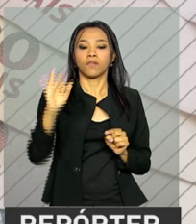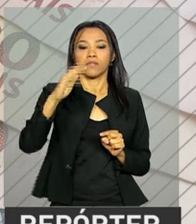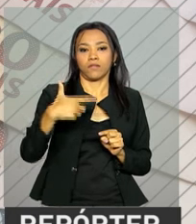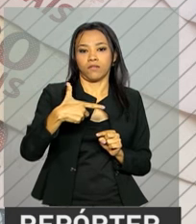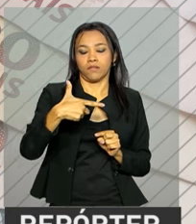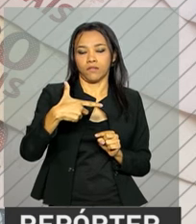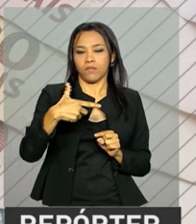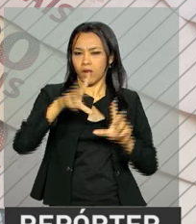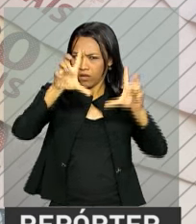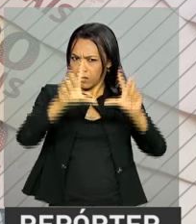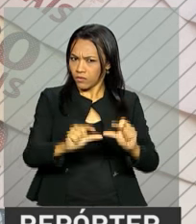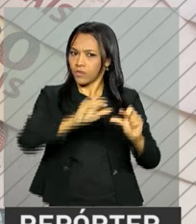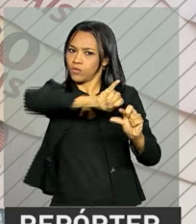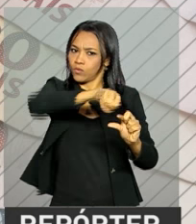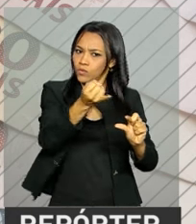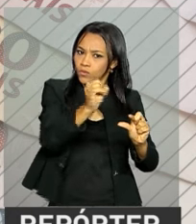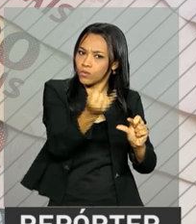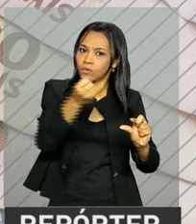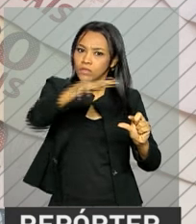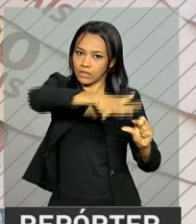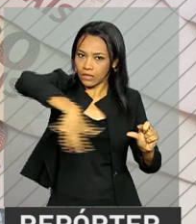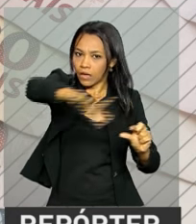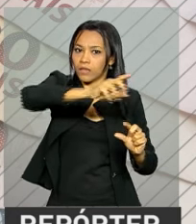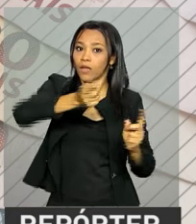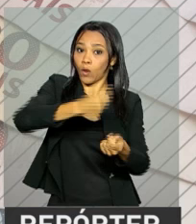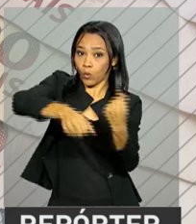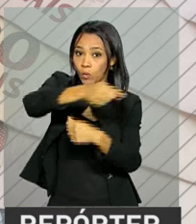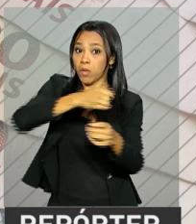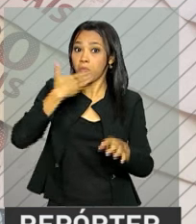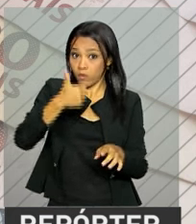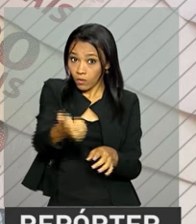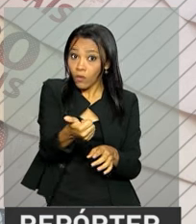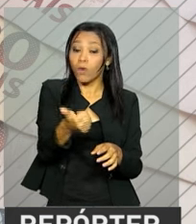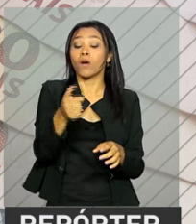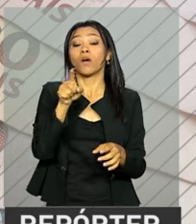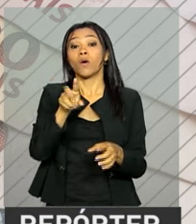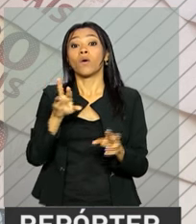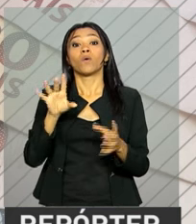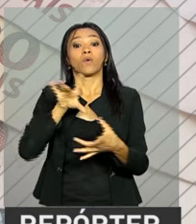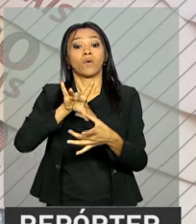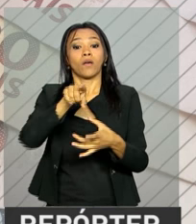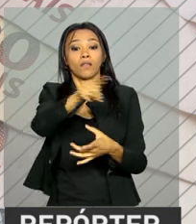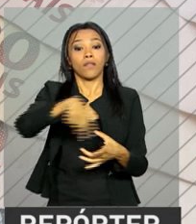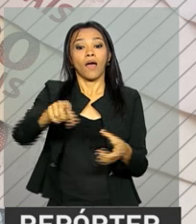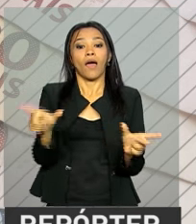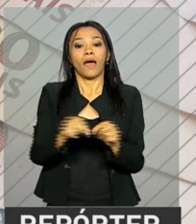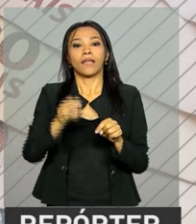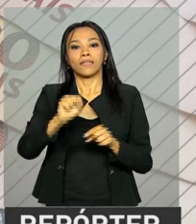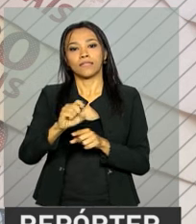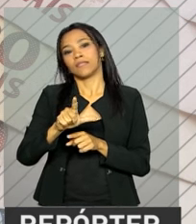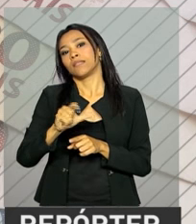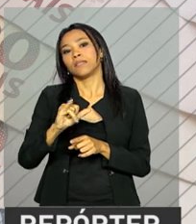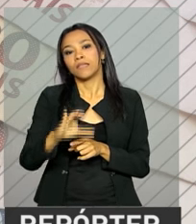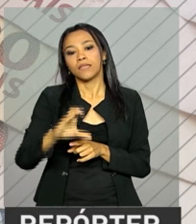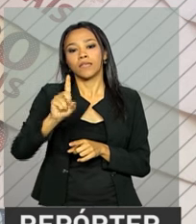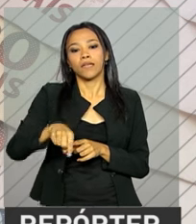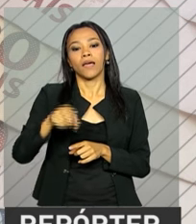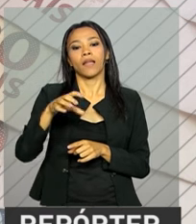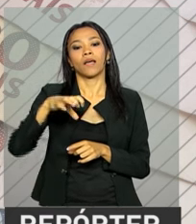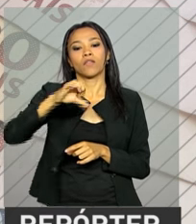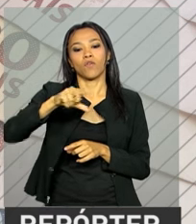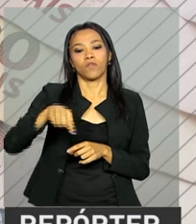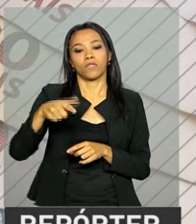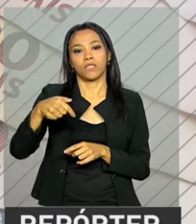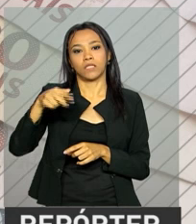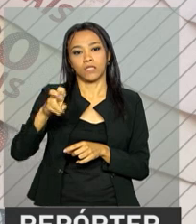redução dos juros básicos da economia também melhorou a previsão para a taxa selic que era de 9,75 por cento no fim